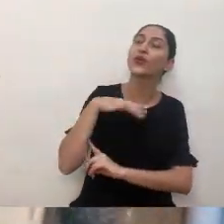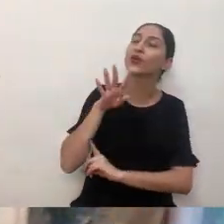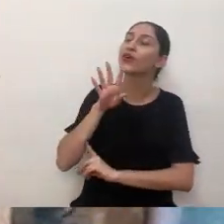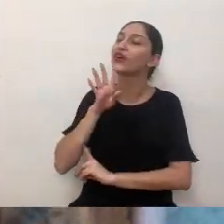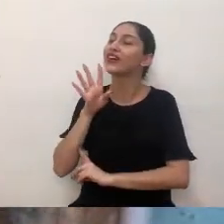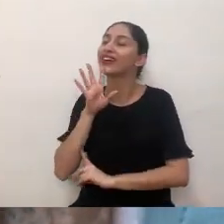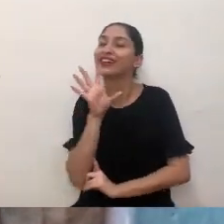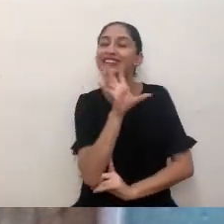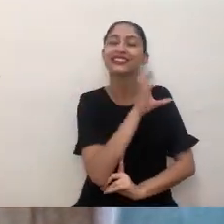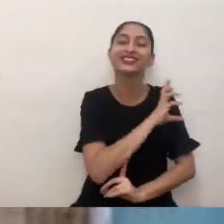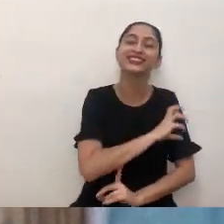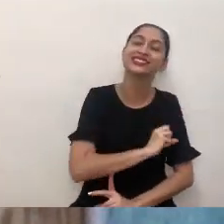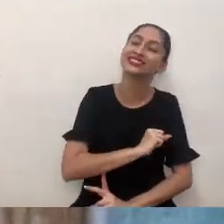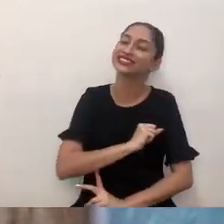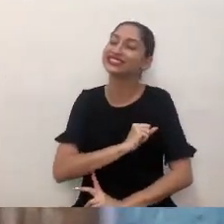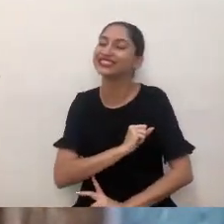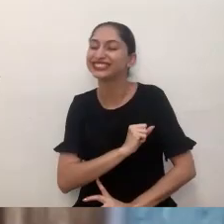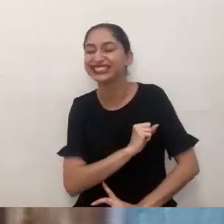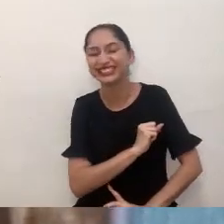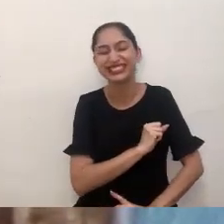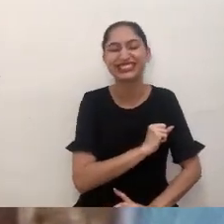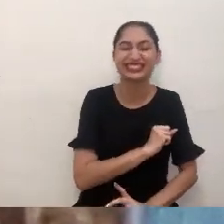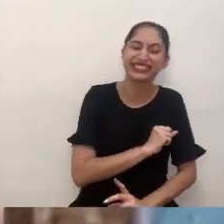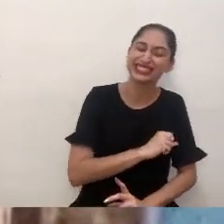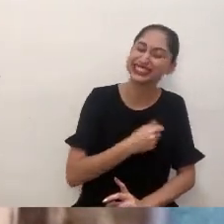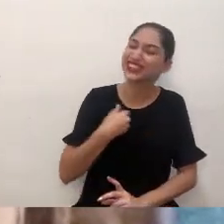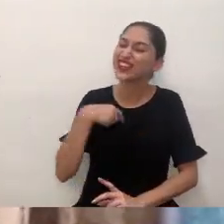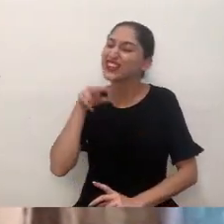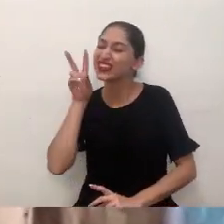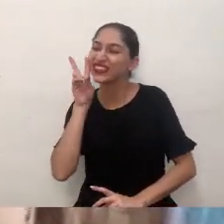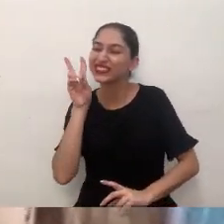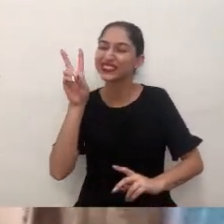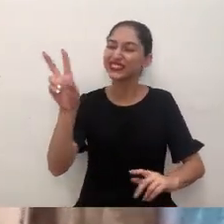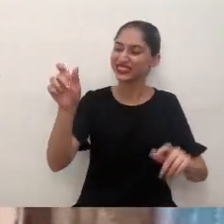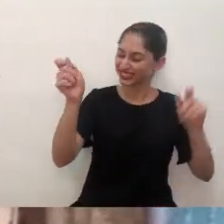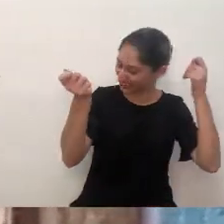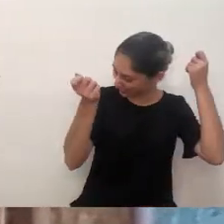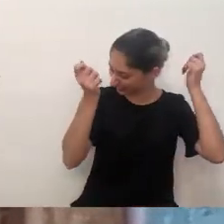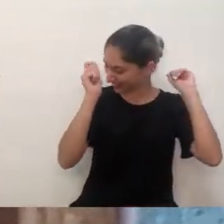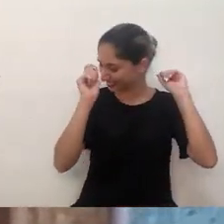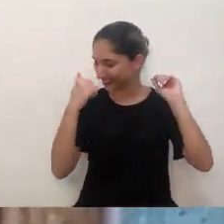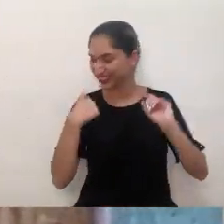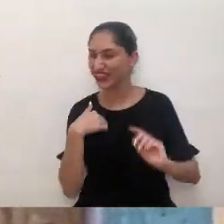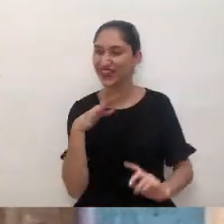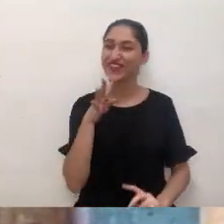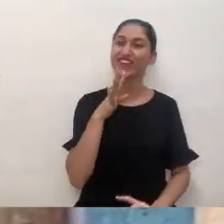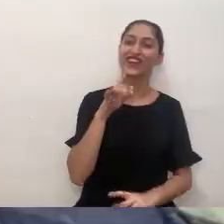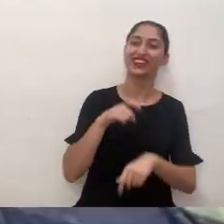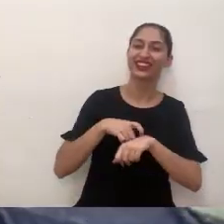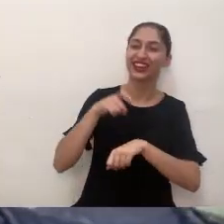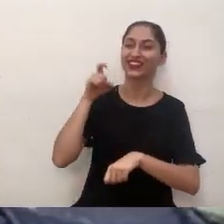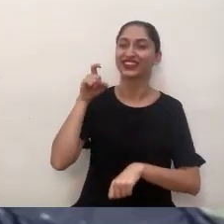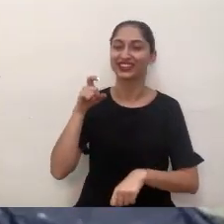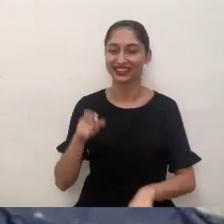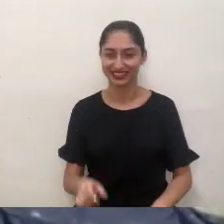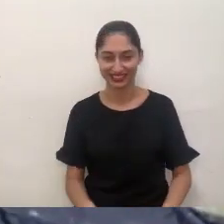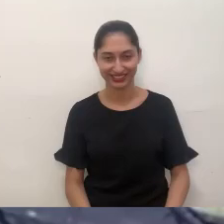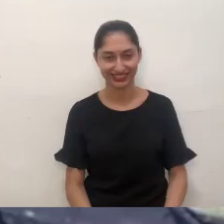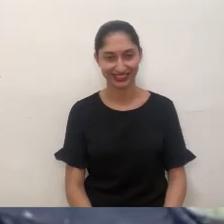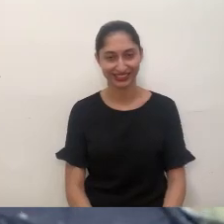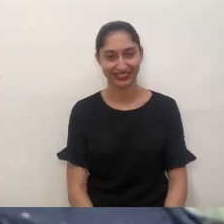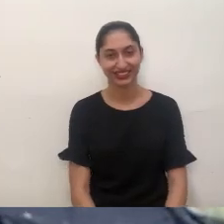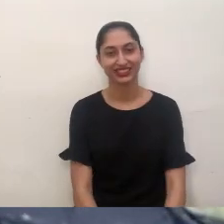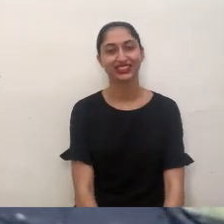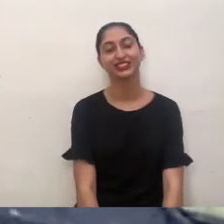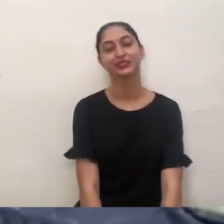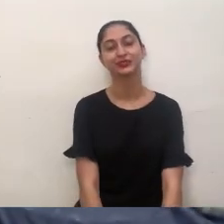amor. Lira do soldado, pela fita do chapéu, oh, leva ye. Isso aqui é